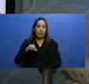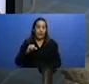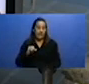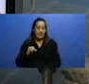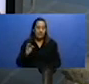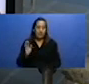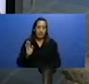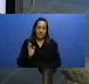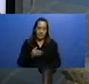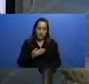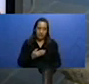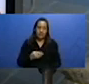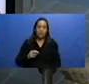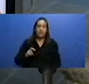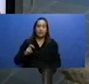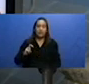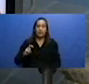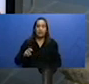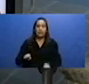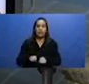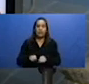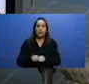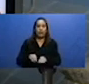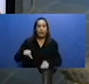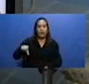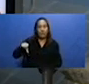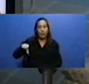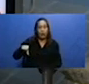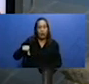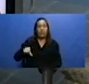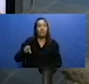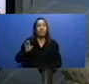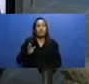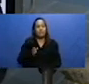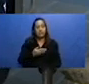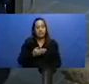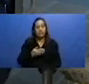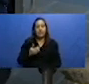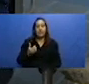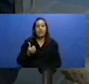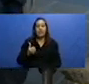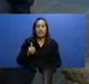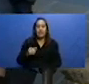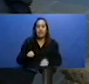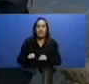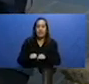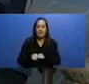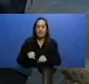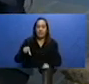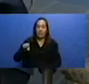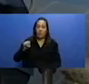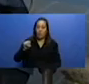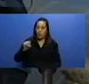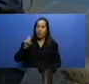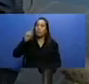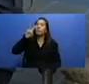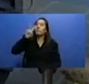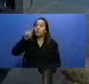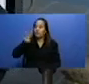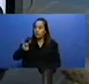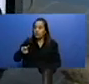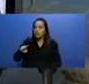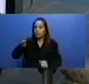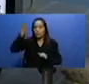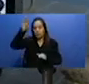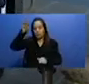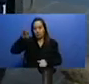vírgula. 5 e 9, ponto e vírgula. 6 e 8. Tudo que a gente analisou no gráfico,